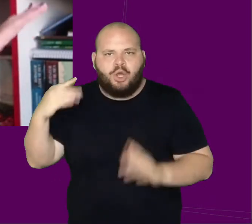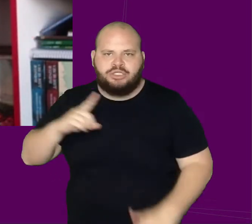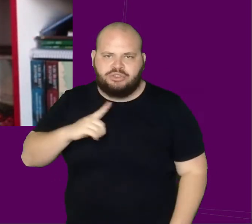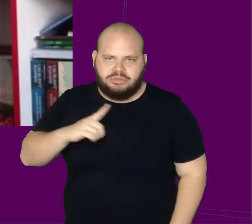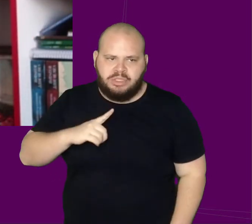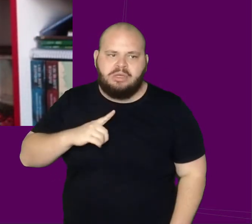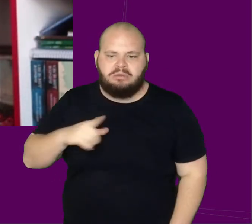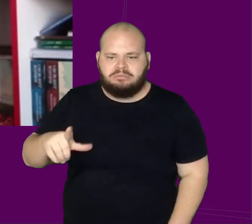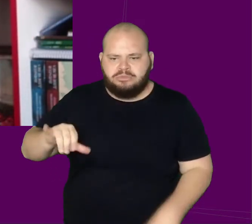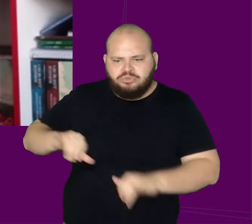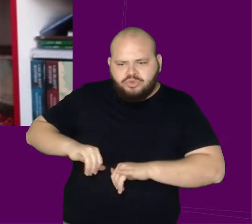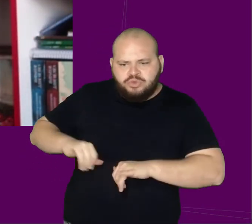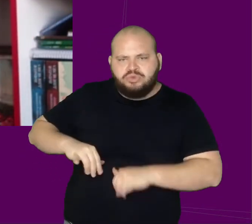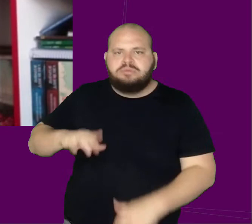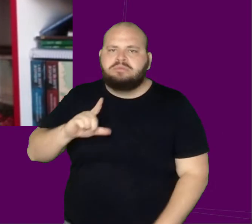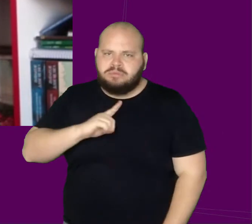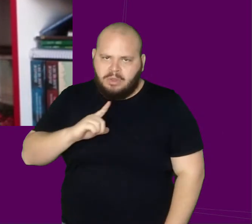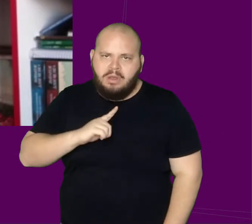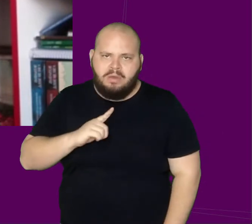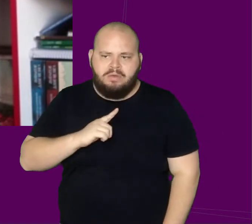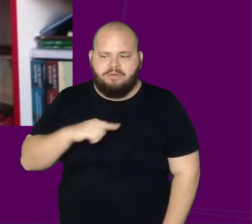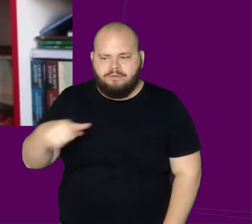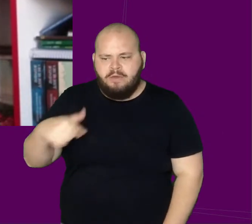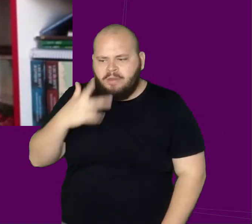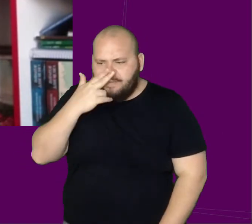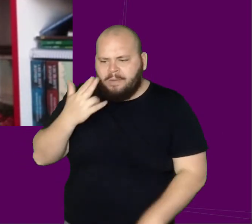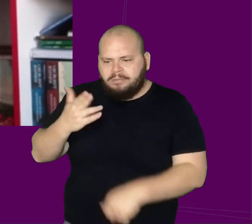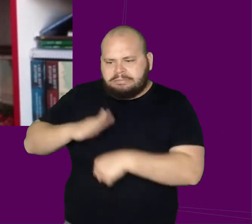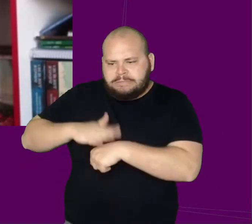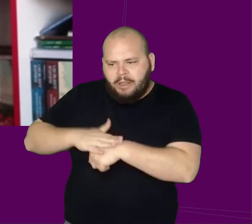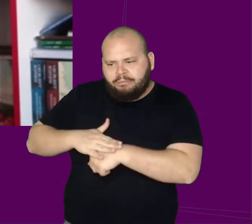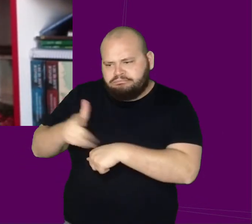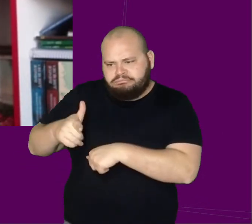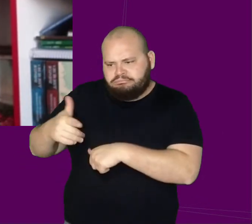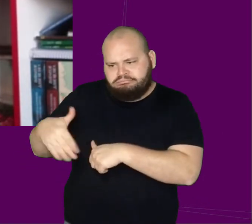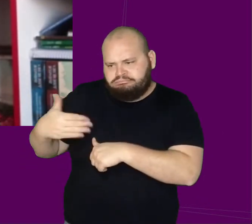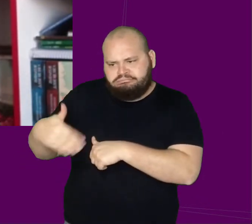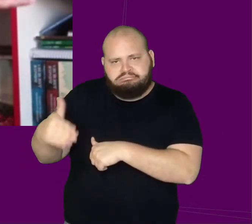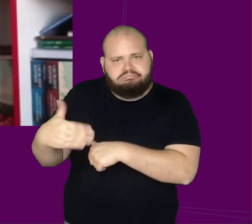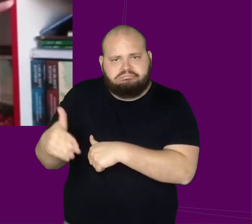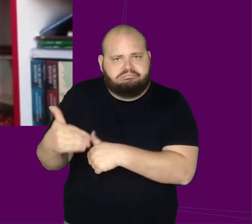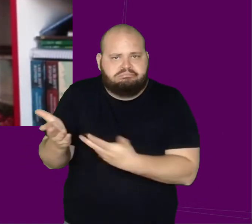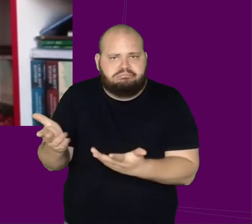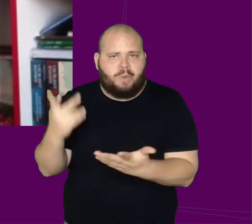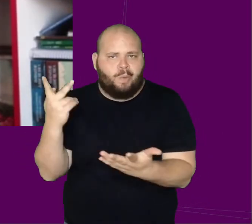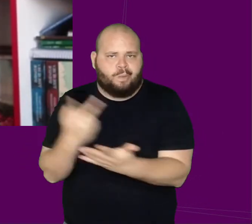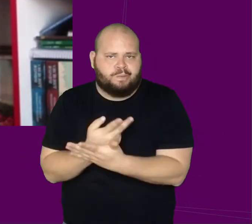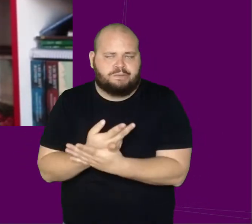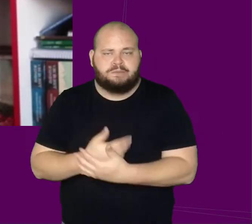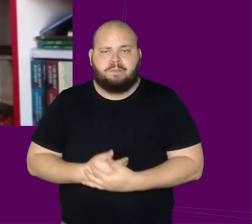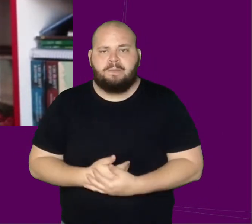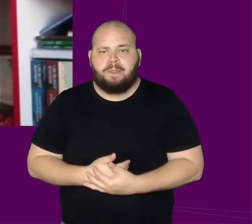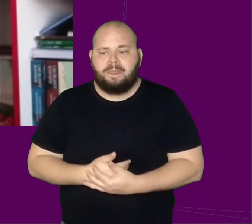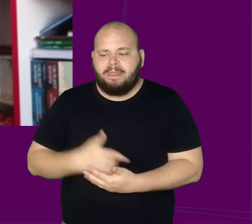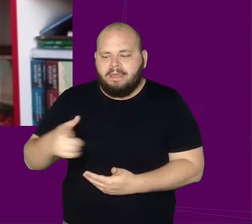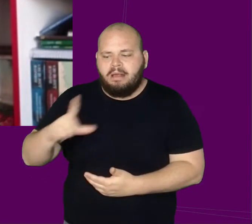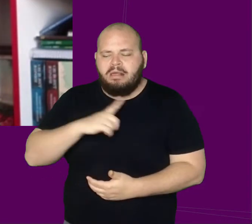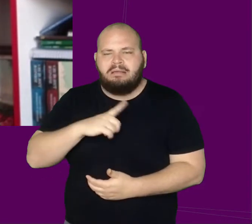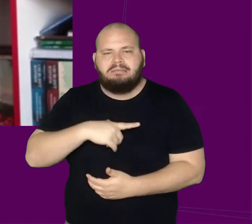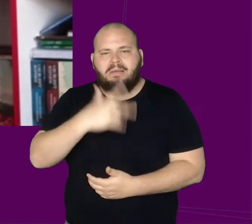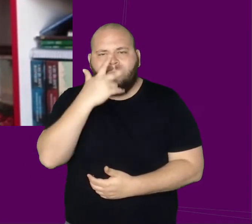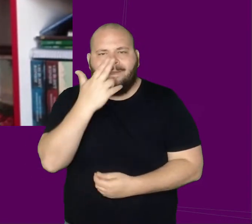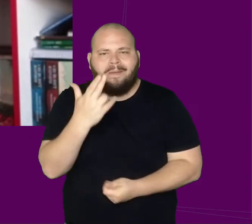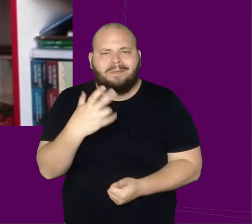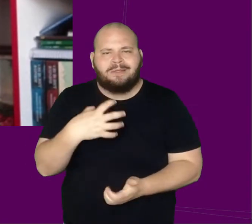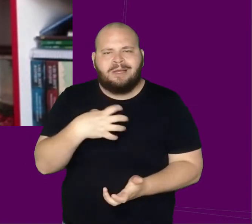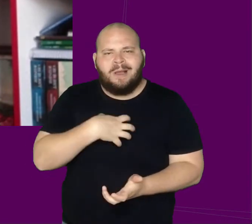dor, essa morte, essa dor tá ali, ao relento, né? E ela é coberta